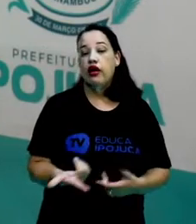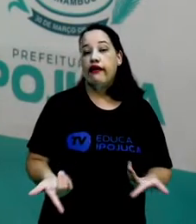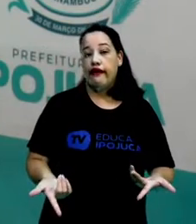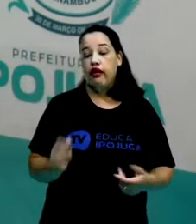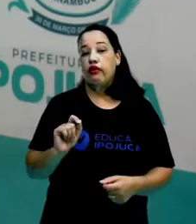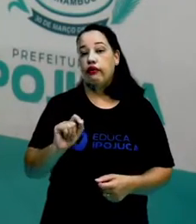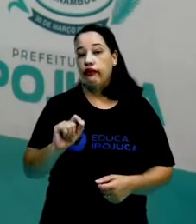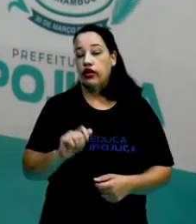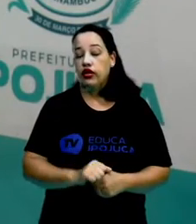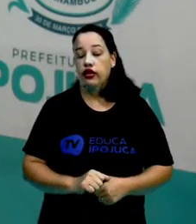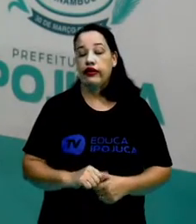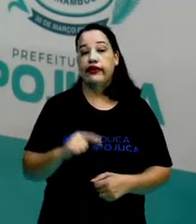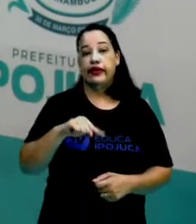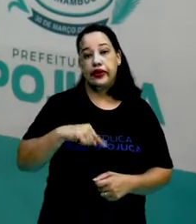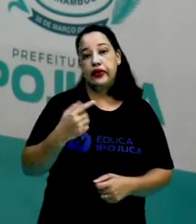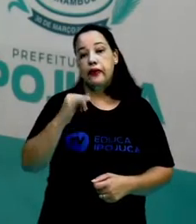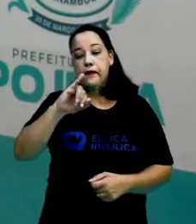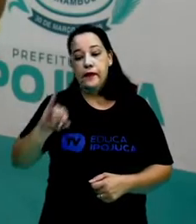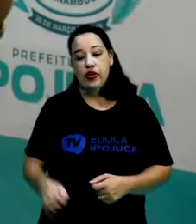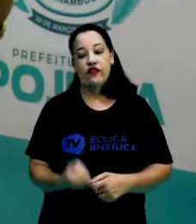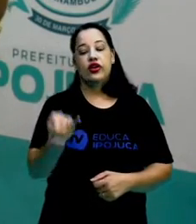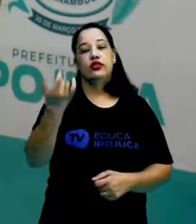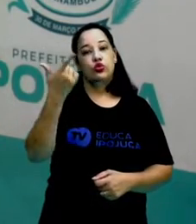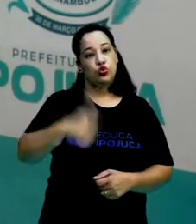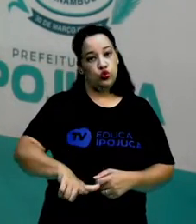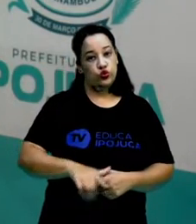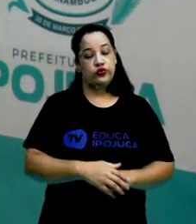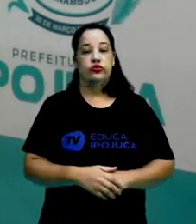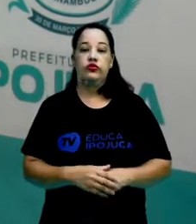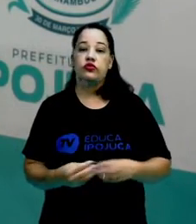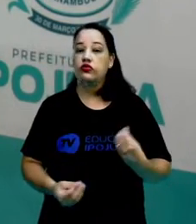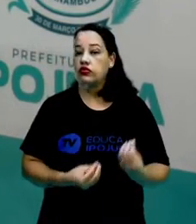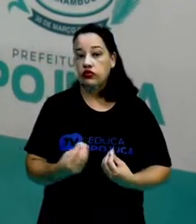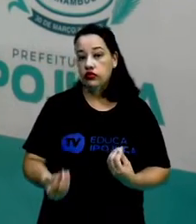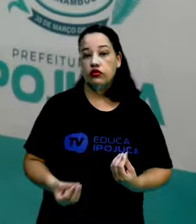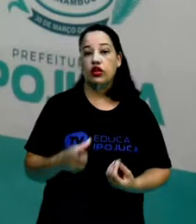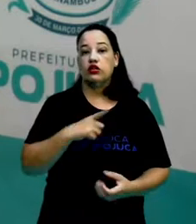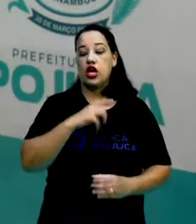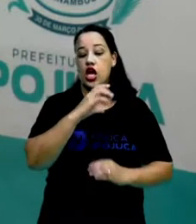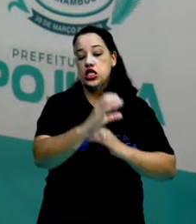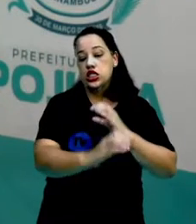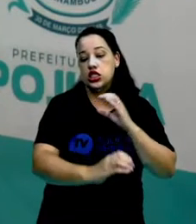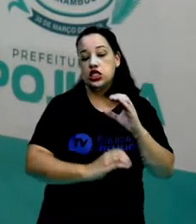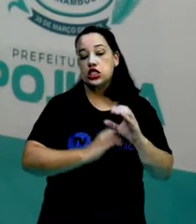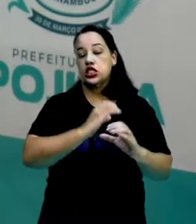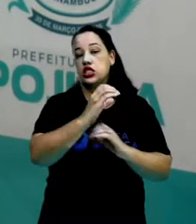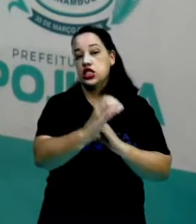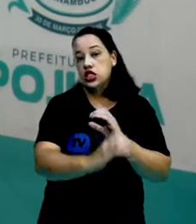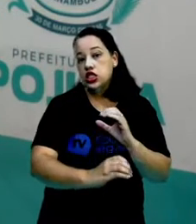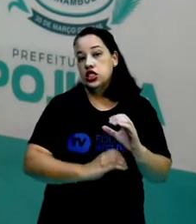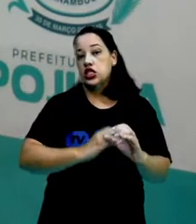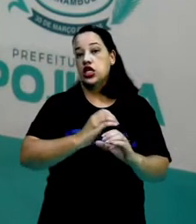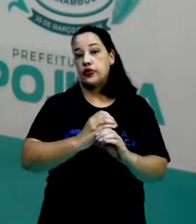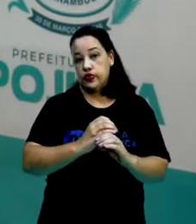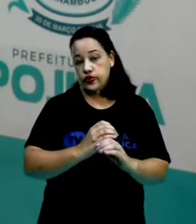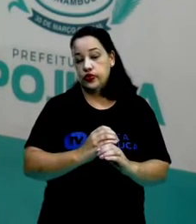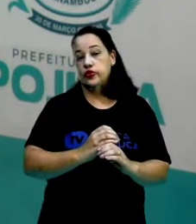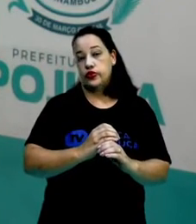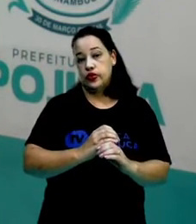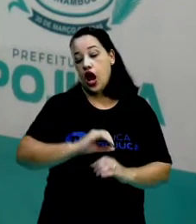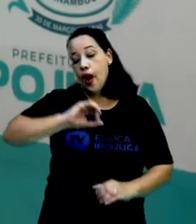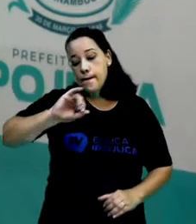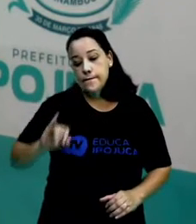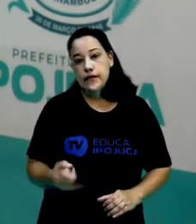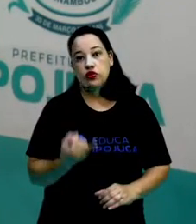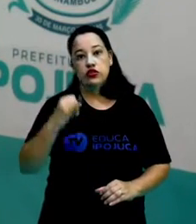seja, é bem assim que tudo deveria acontecer no nosso planeta. Esse ciclo de finalização e de